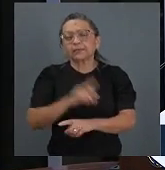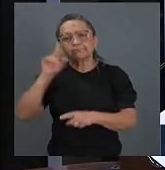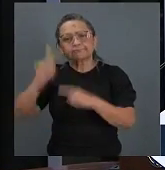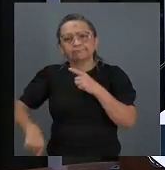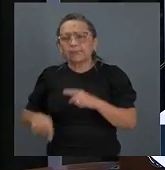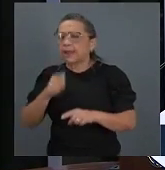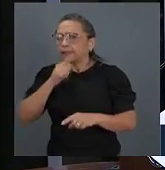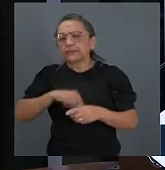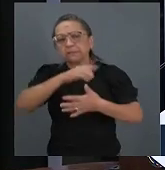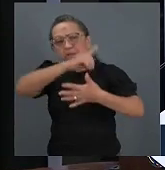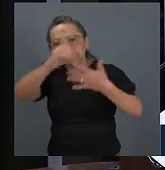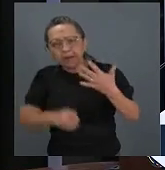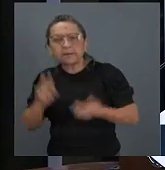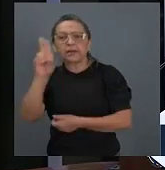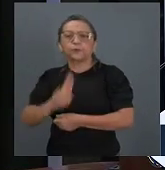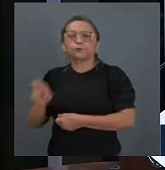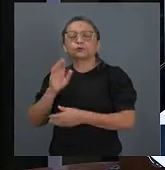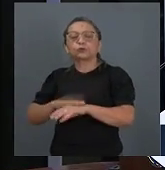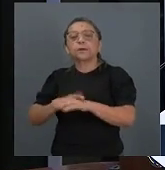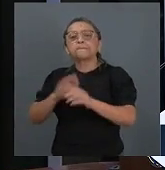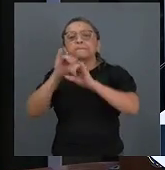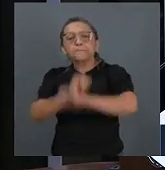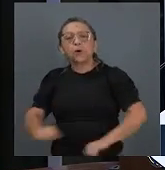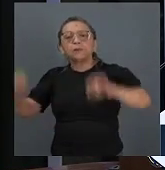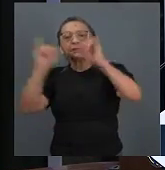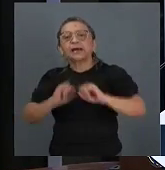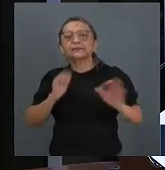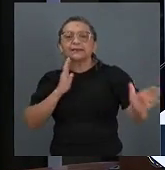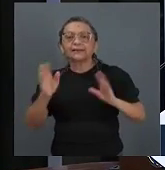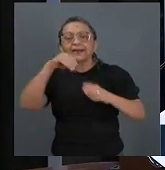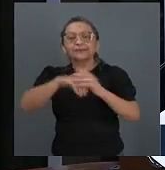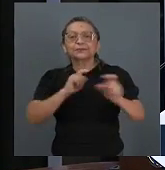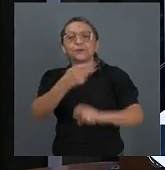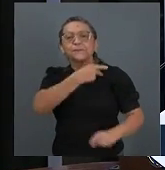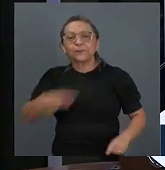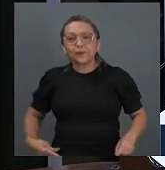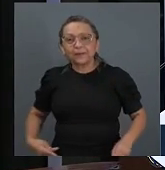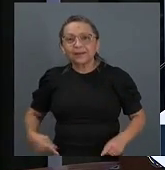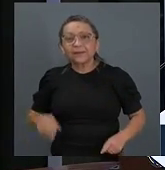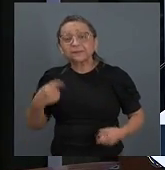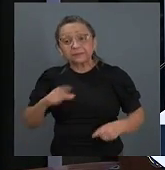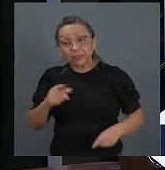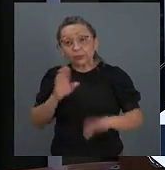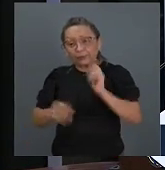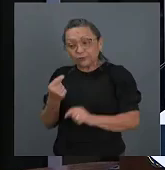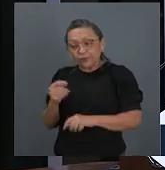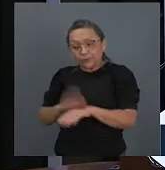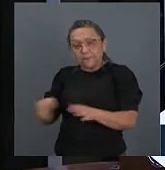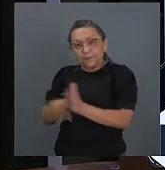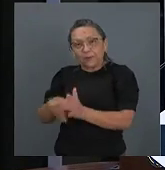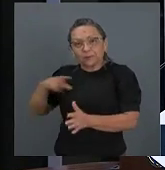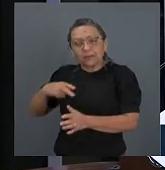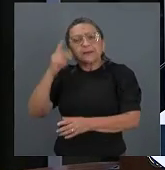mais as diretrizes para o uso de publicidade na administração pública. Se a gente tem que ter cuidado com o dinheiro nosso pessoal, tu imagina